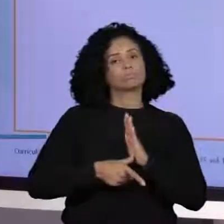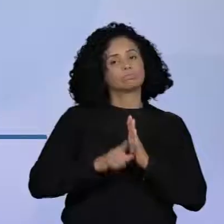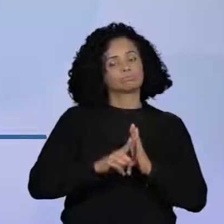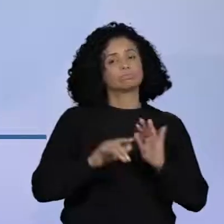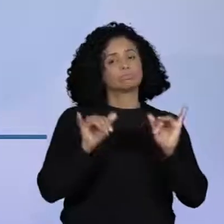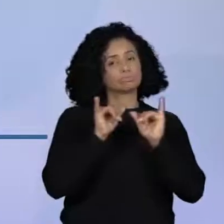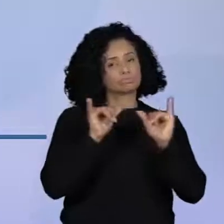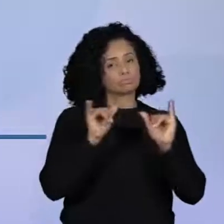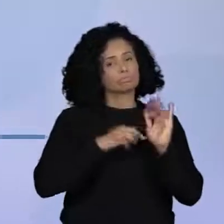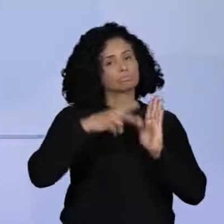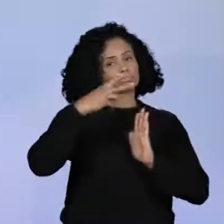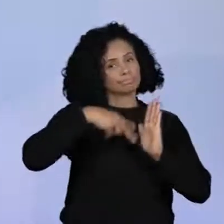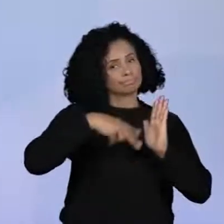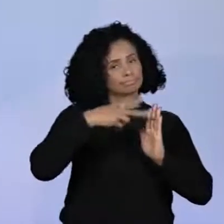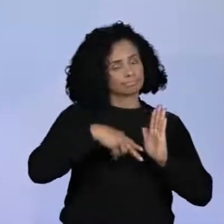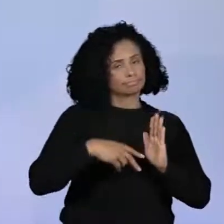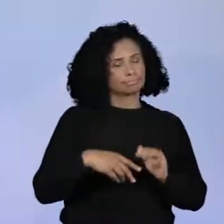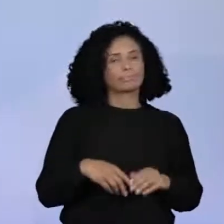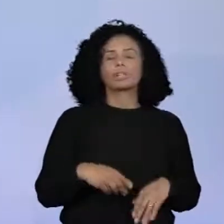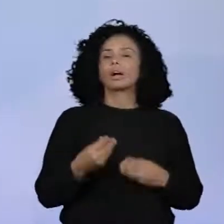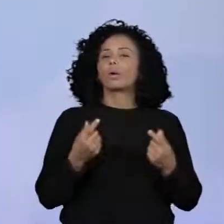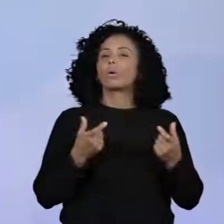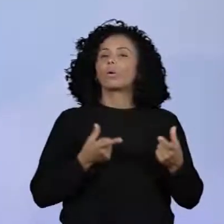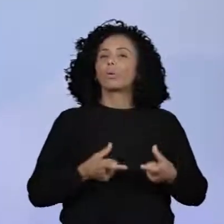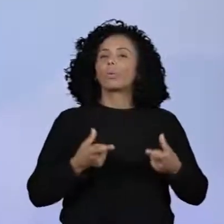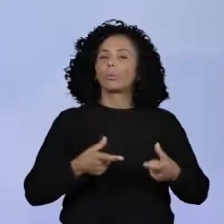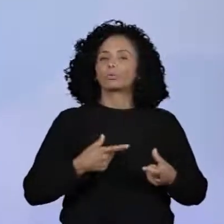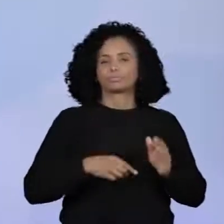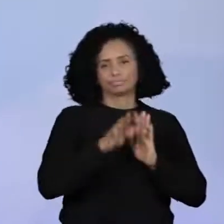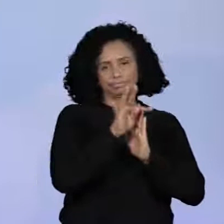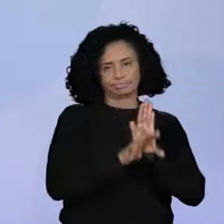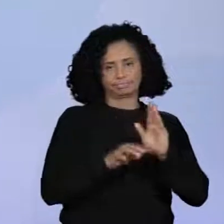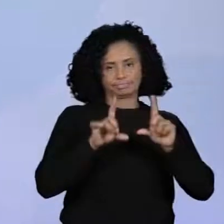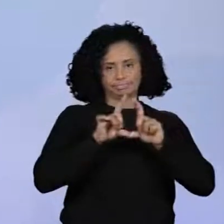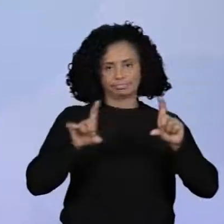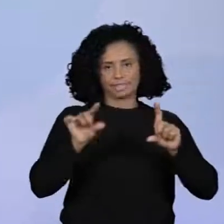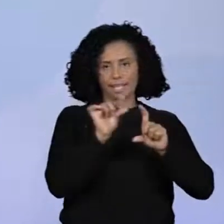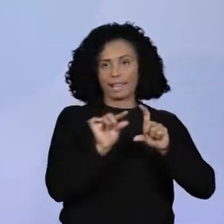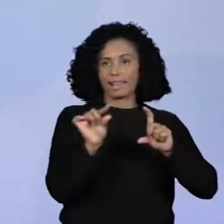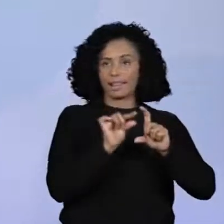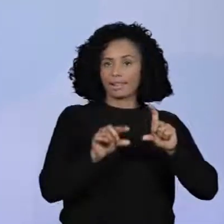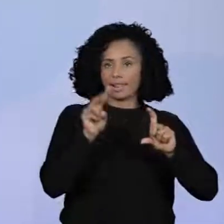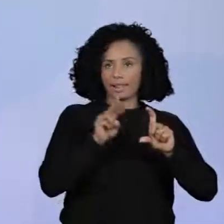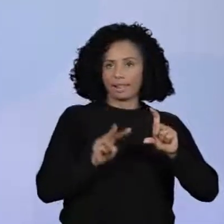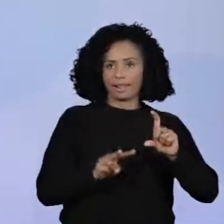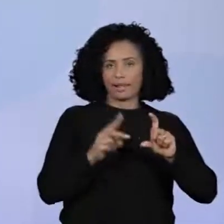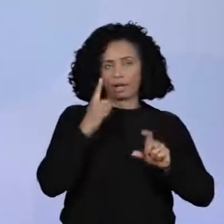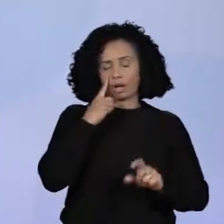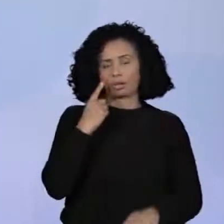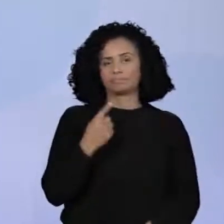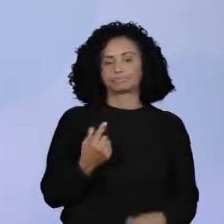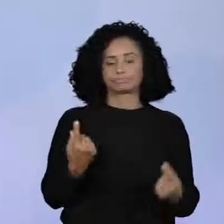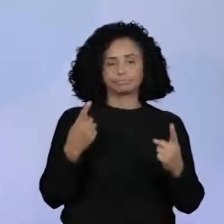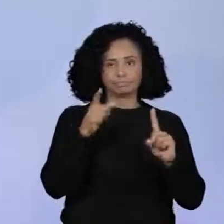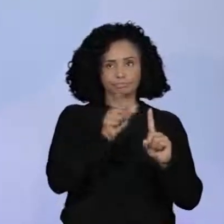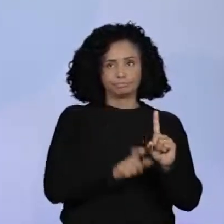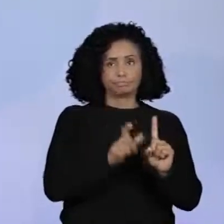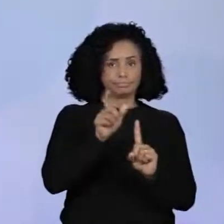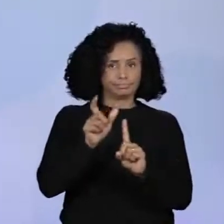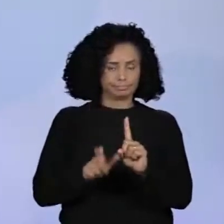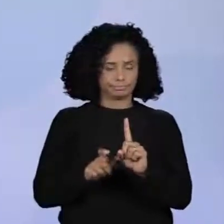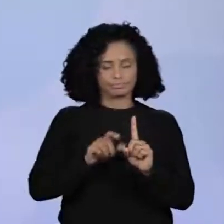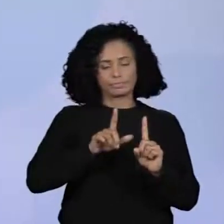no situação problema, no enunciado. Isso mesmo. Então vamos lá, olha, aqui nós temos dois personagens, A Leila